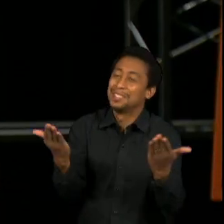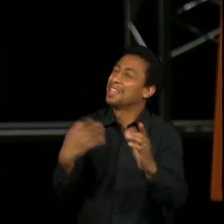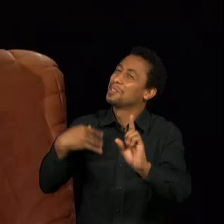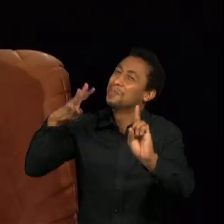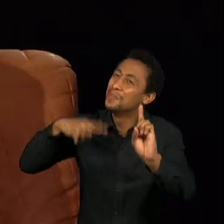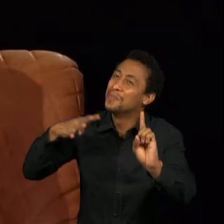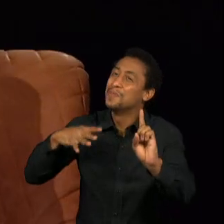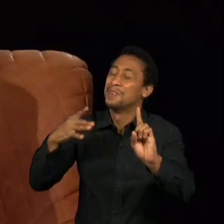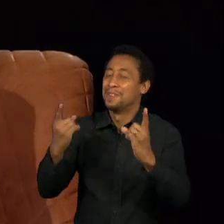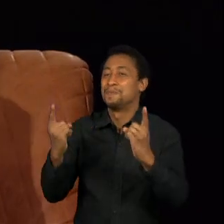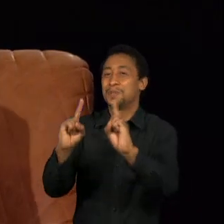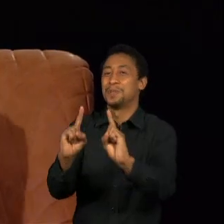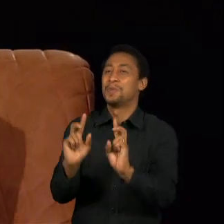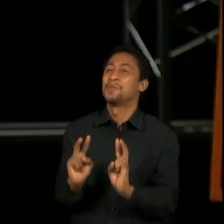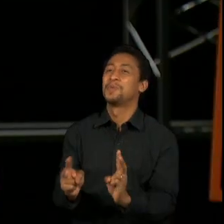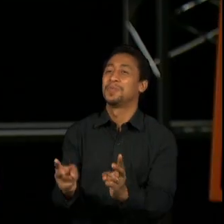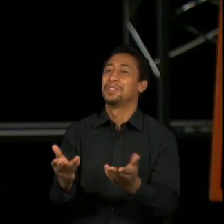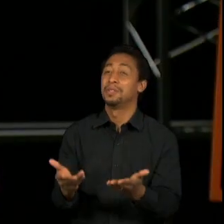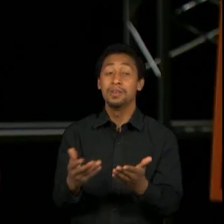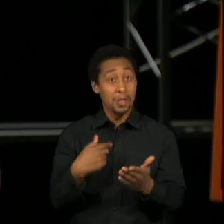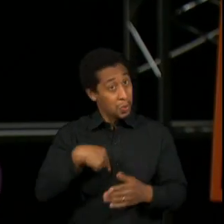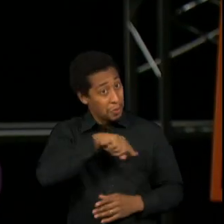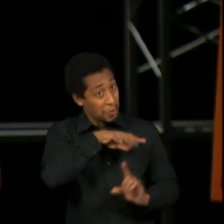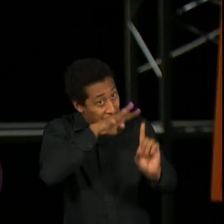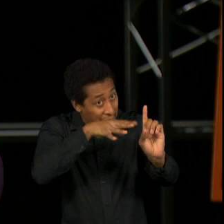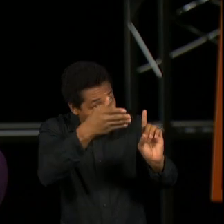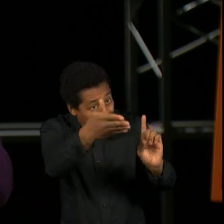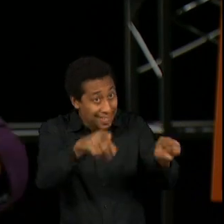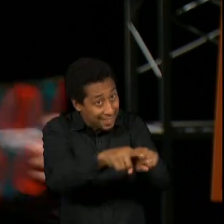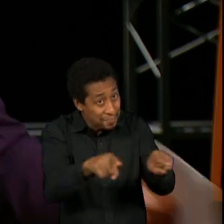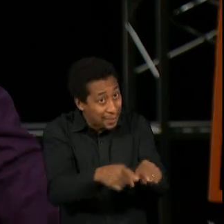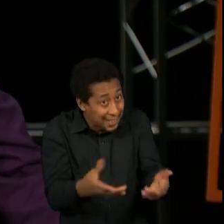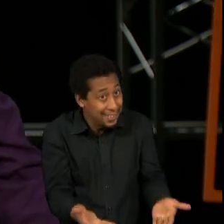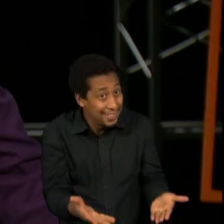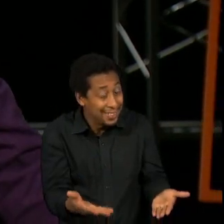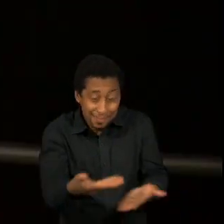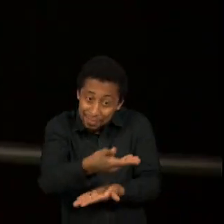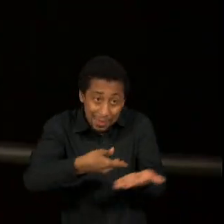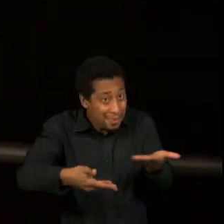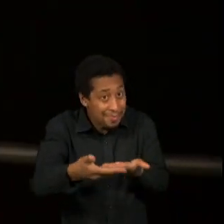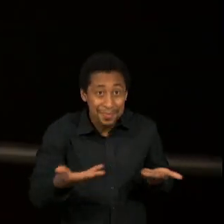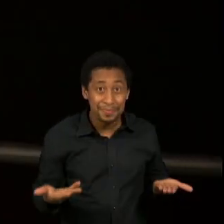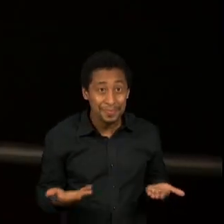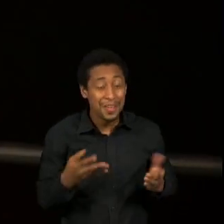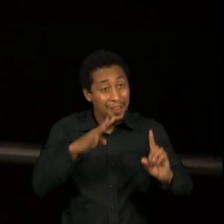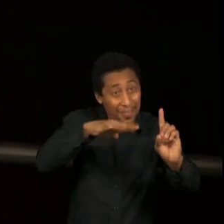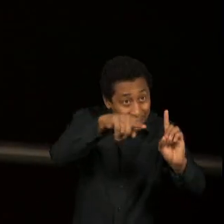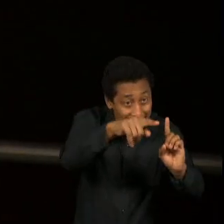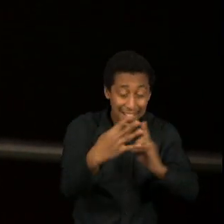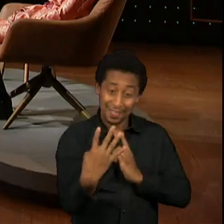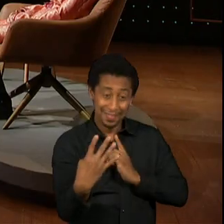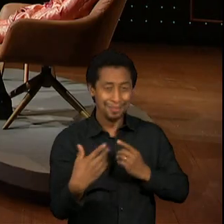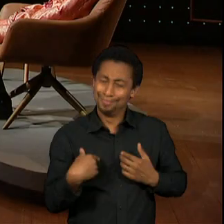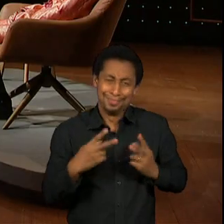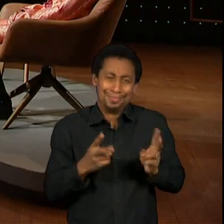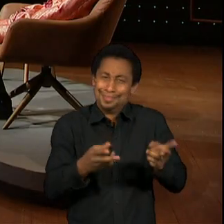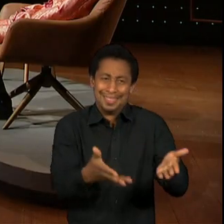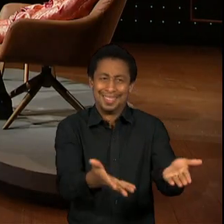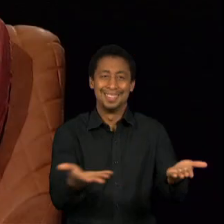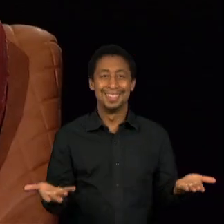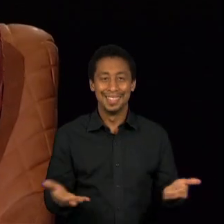viu? E continuo fã. E nós somos seus fãs também, obrigada. Hora essa. Nós que somos seus fãs.